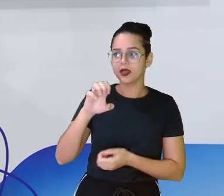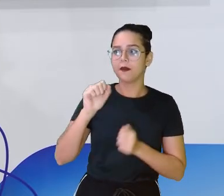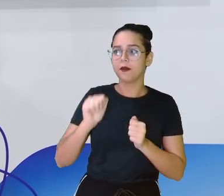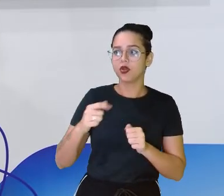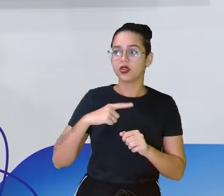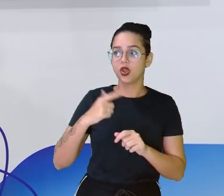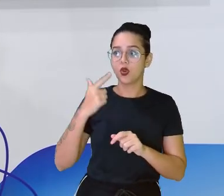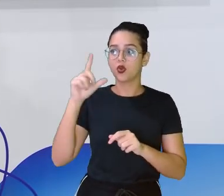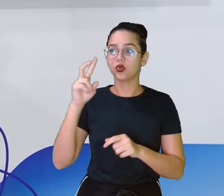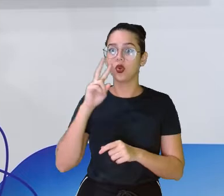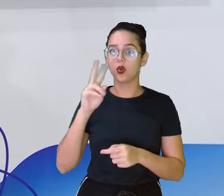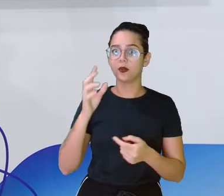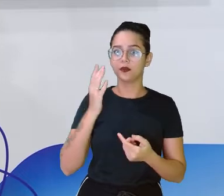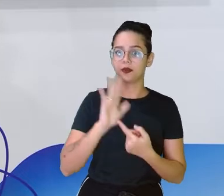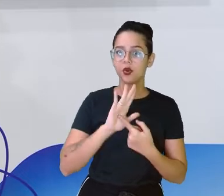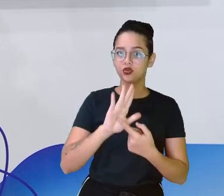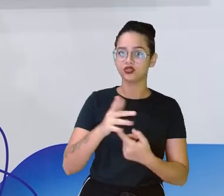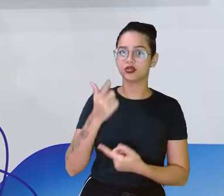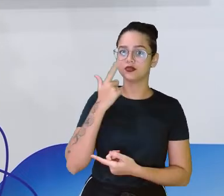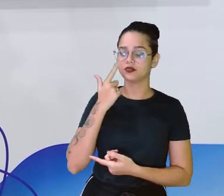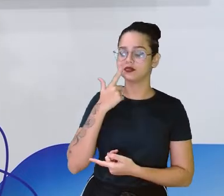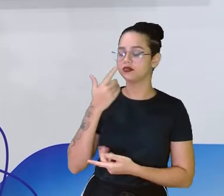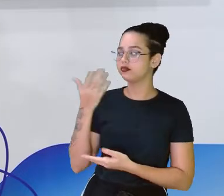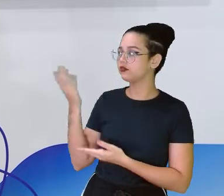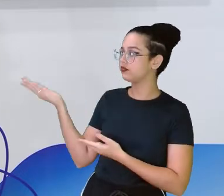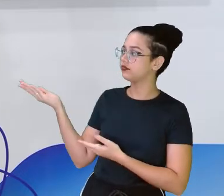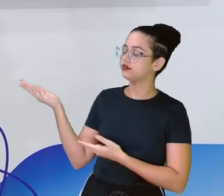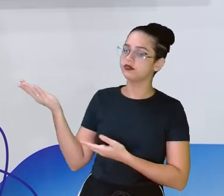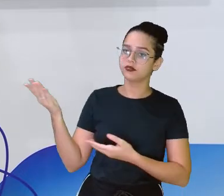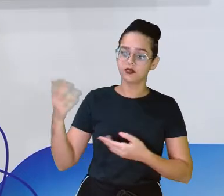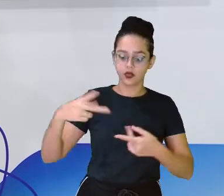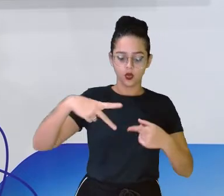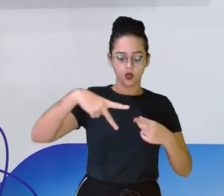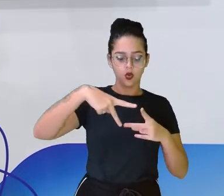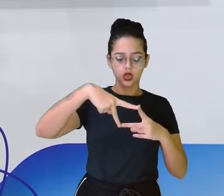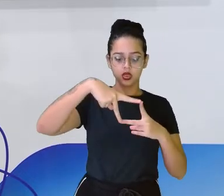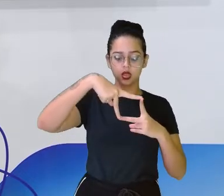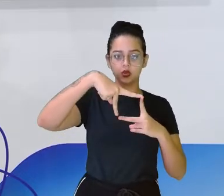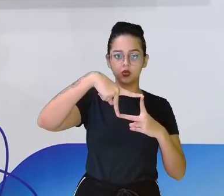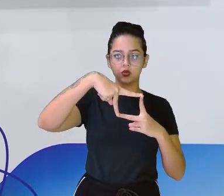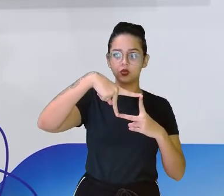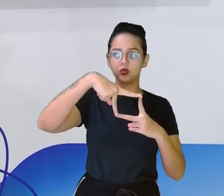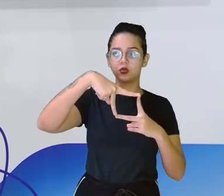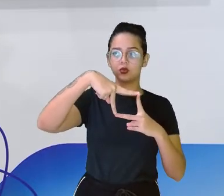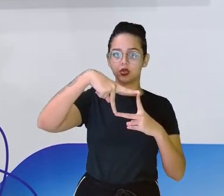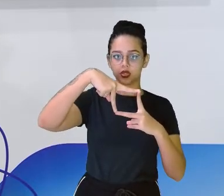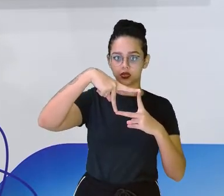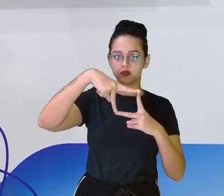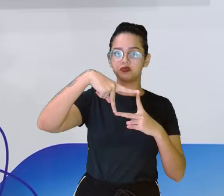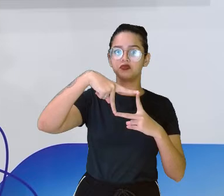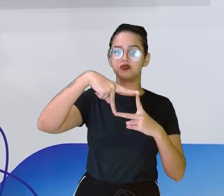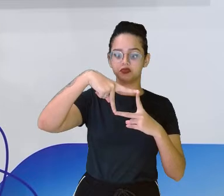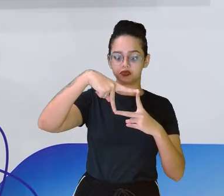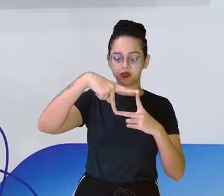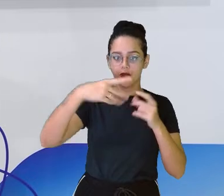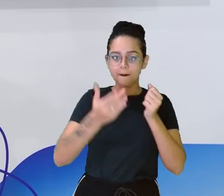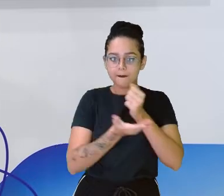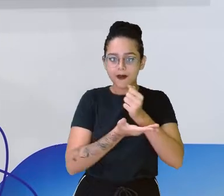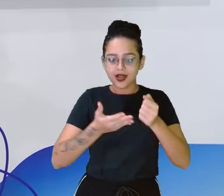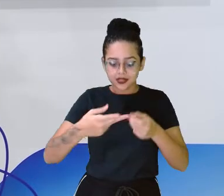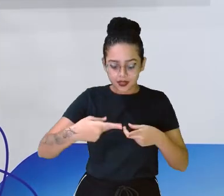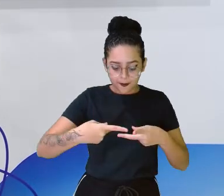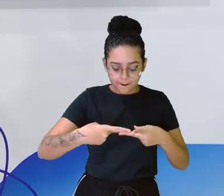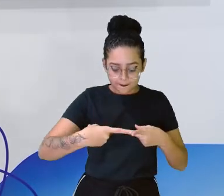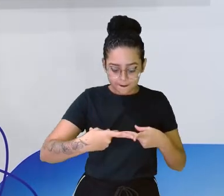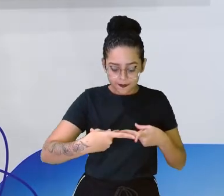essa aqui. Estou mostrando. A base desta pirâmide é quadrada. Pirâmide